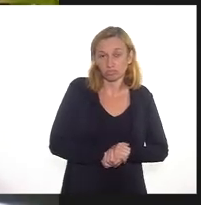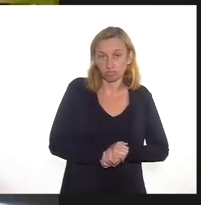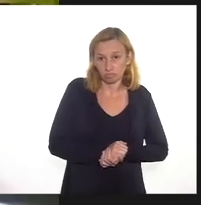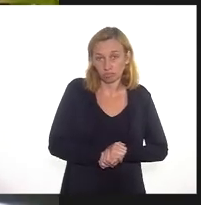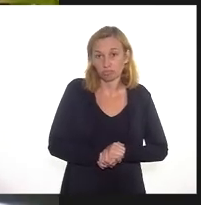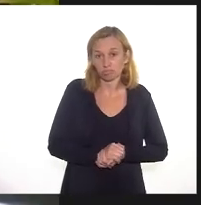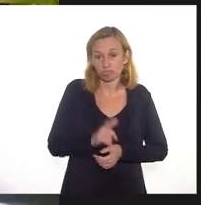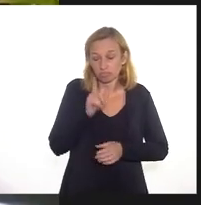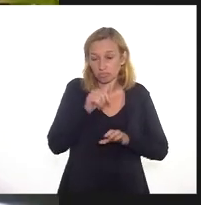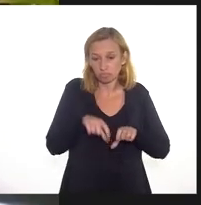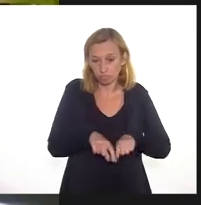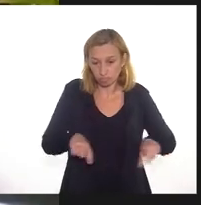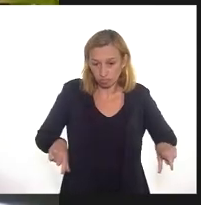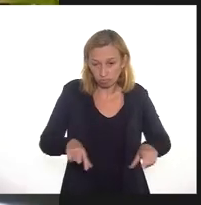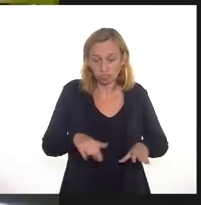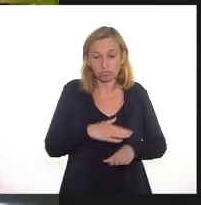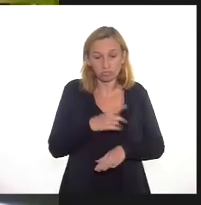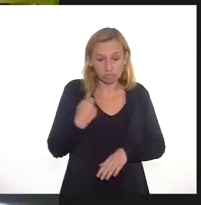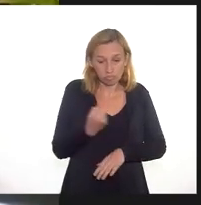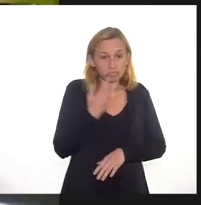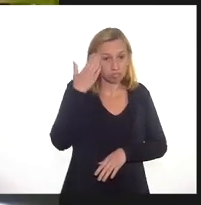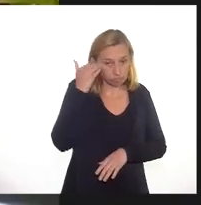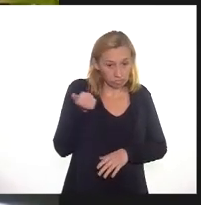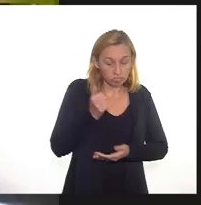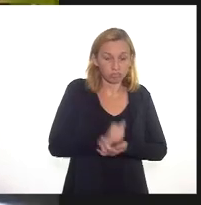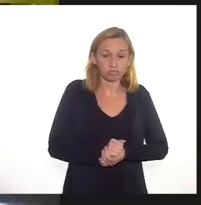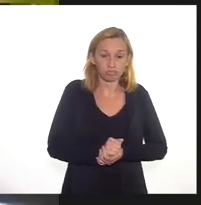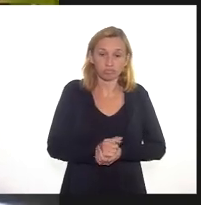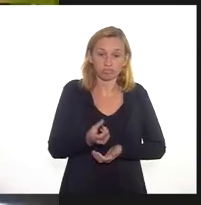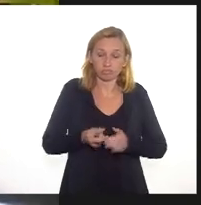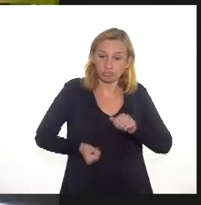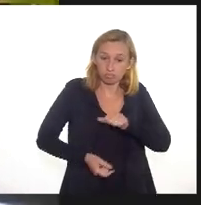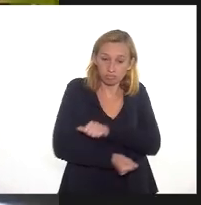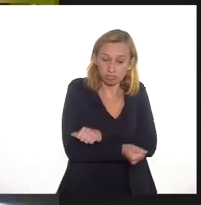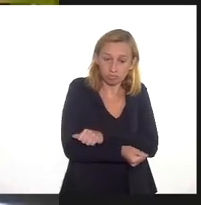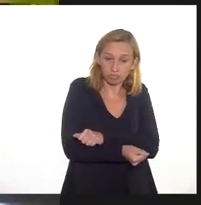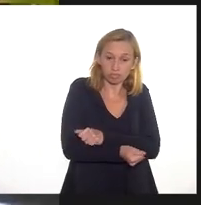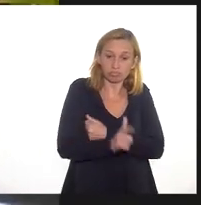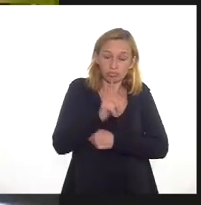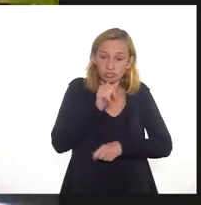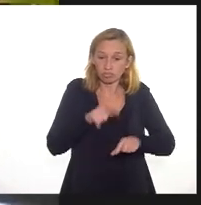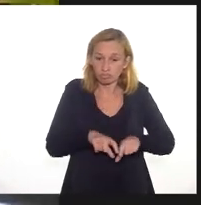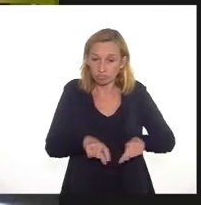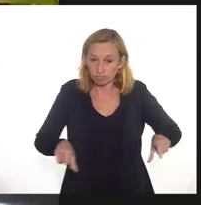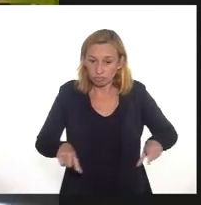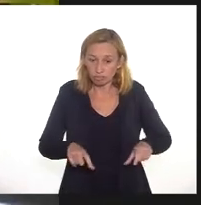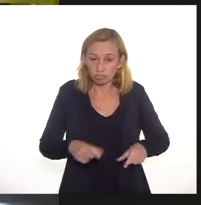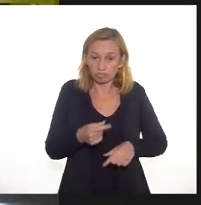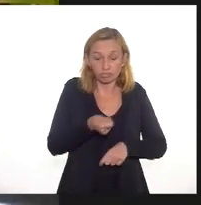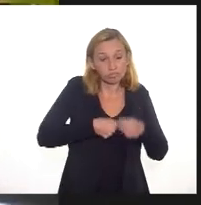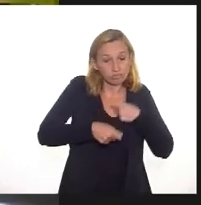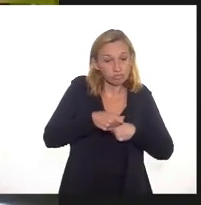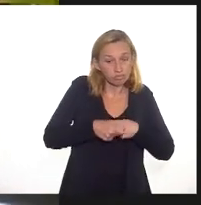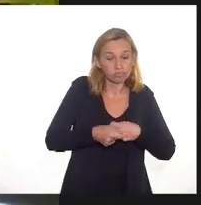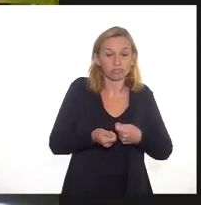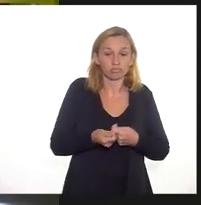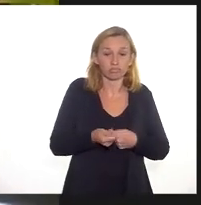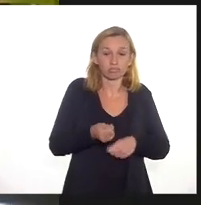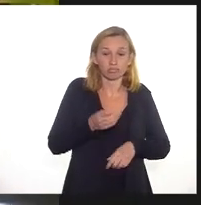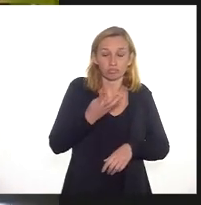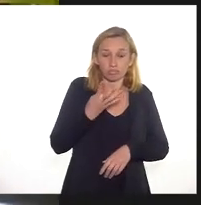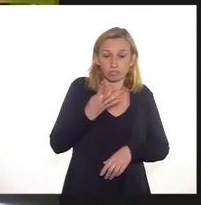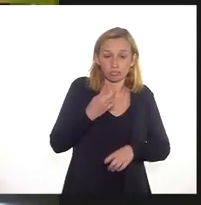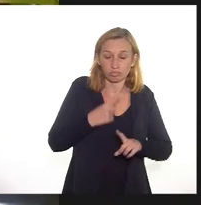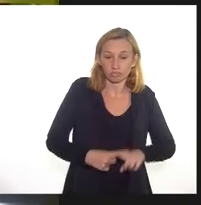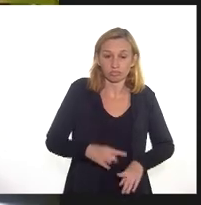com o saneamento básico. Todos nós sabemos que o investimento em saneamento básico economiza